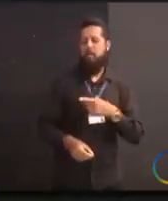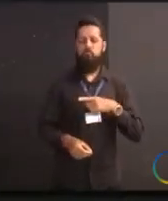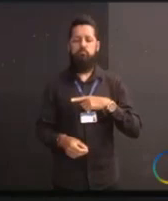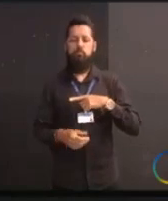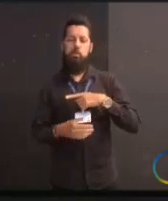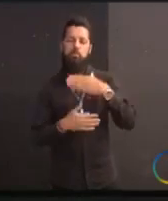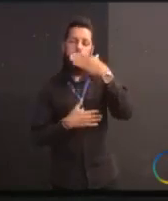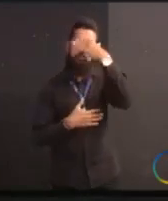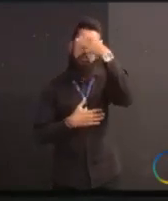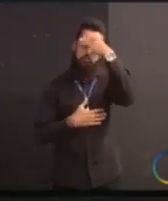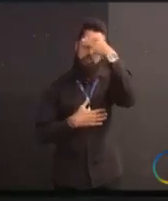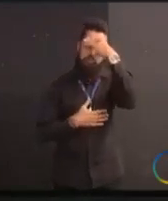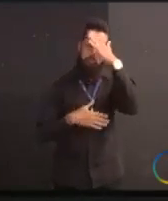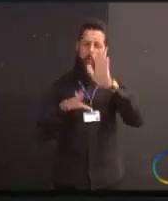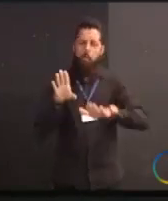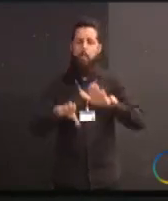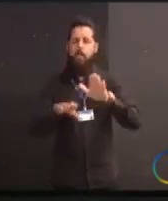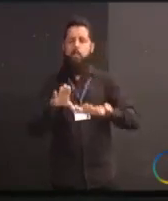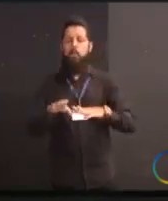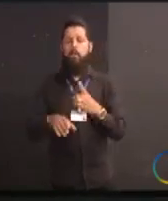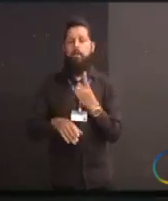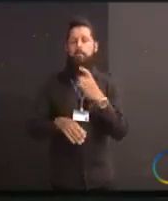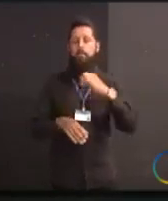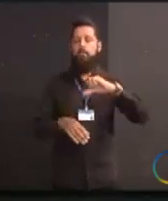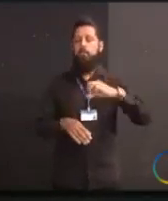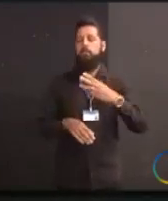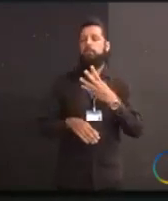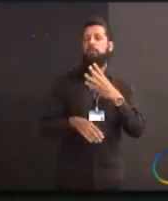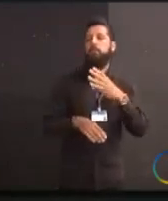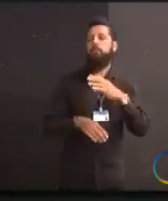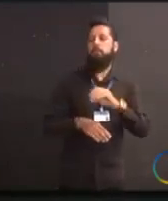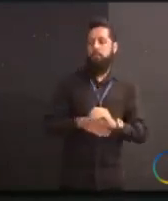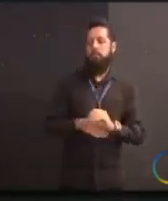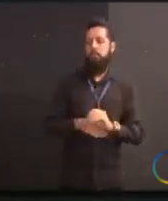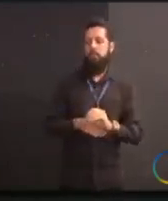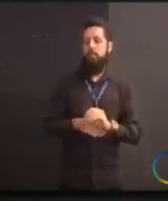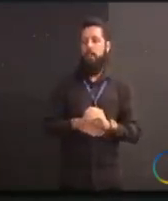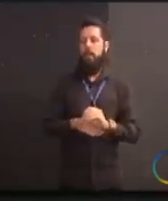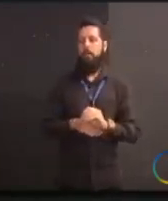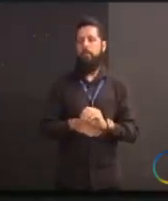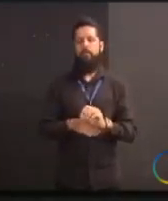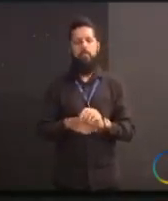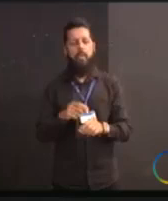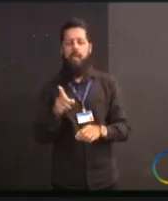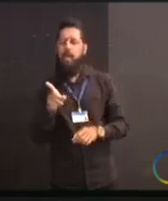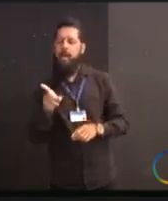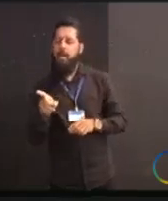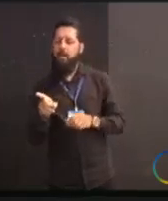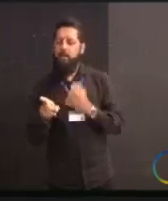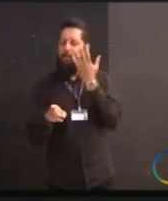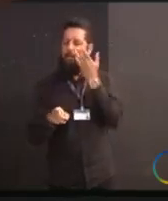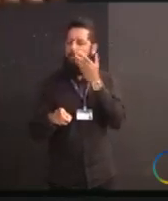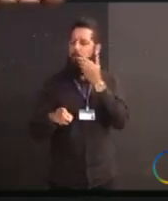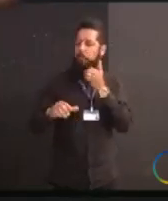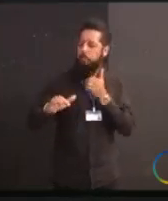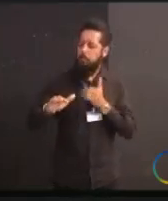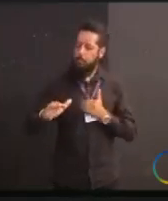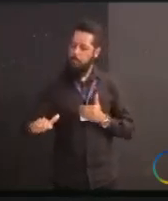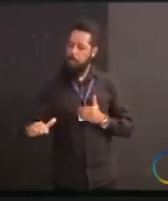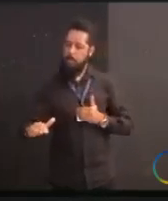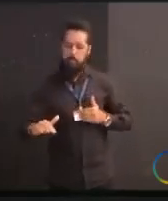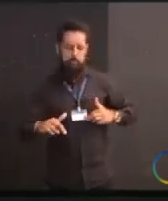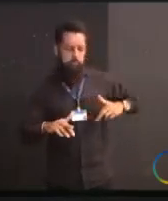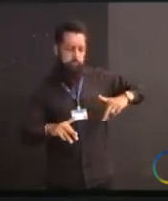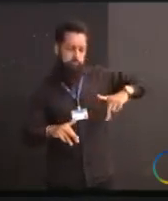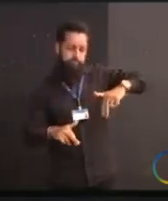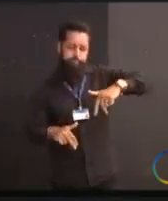Pouquíssimos amigos. Aquele estranho e bondoso menino andando pelas ruas,